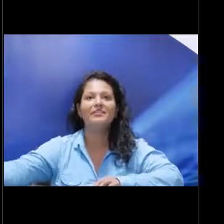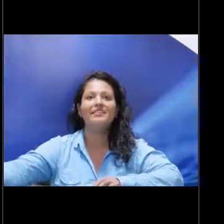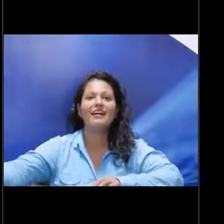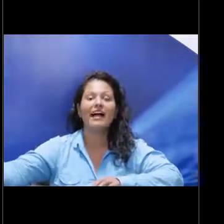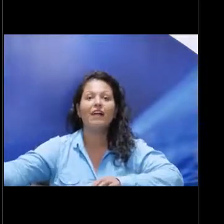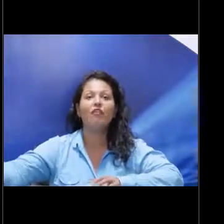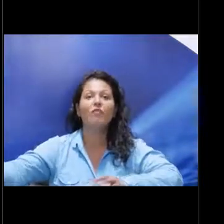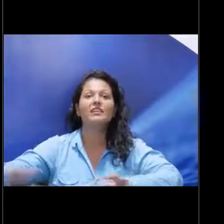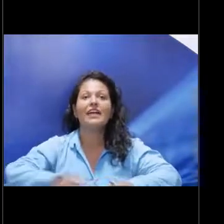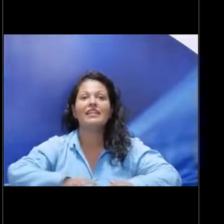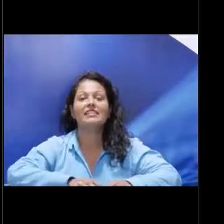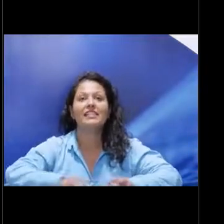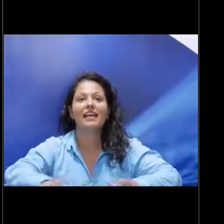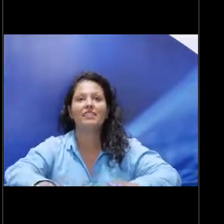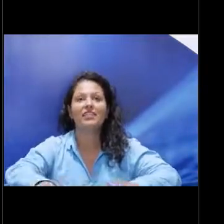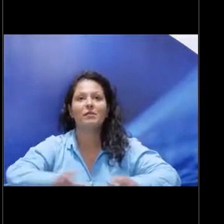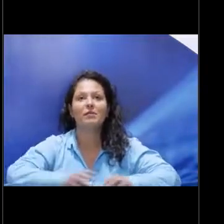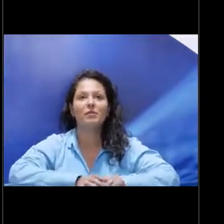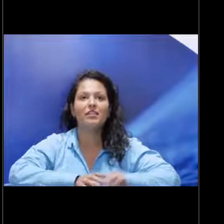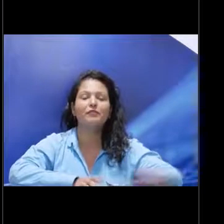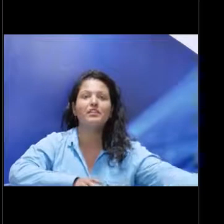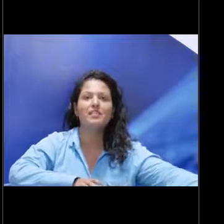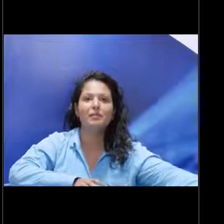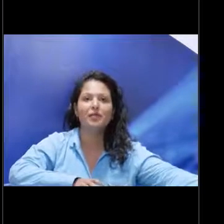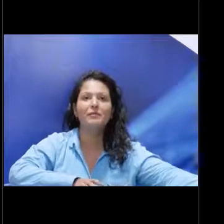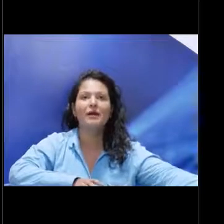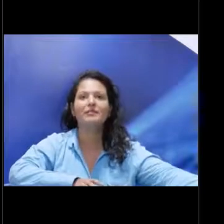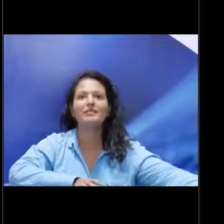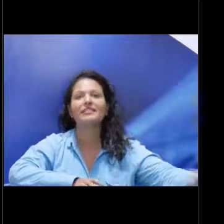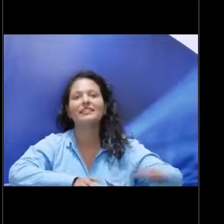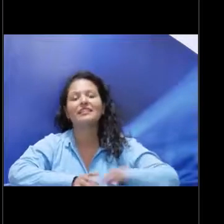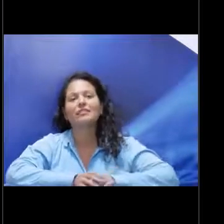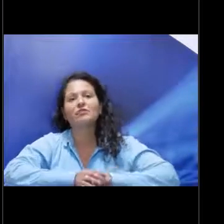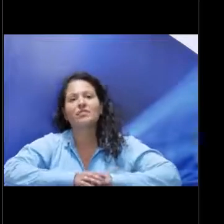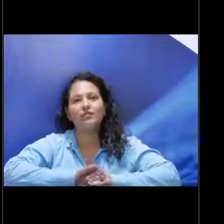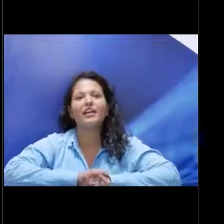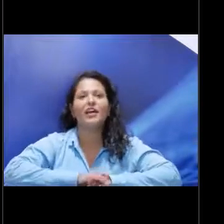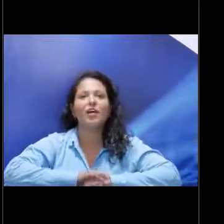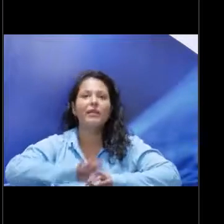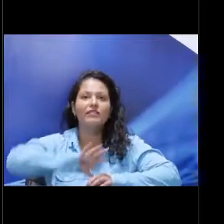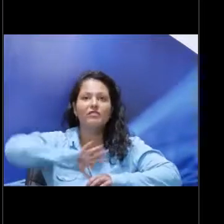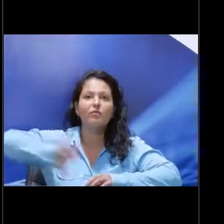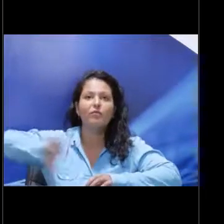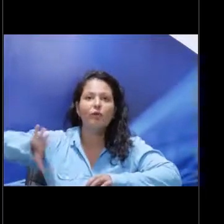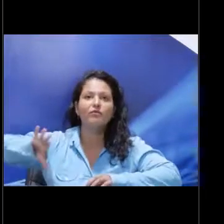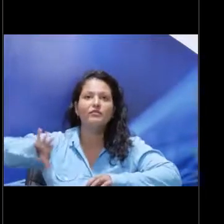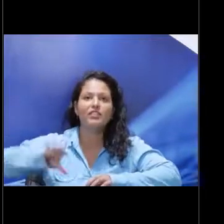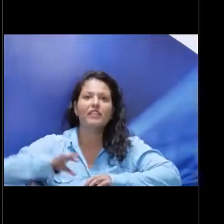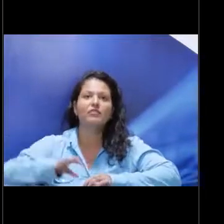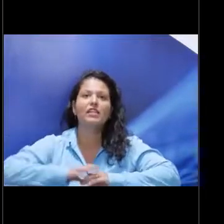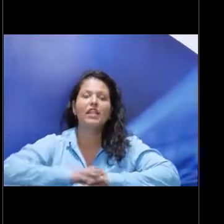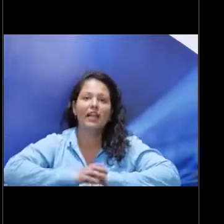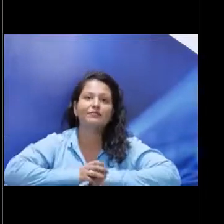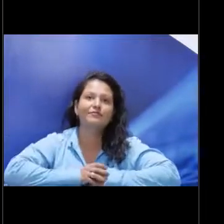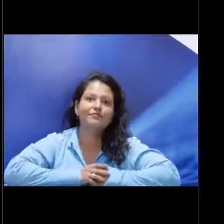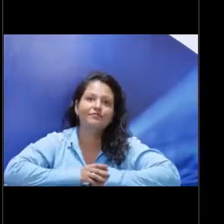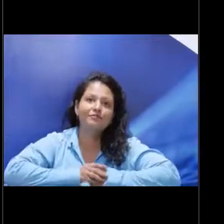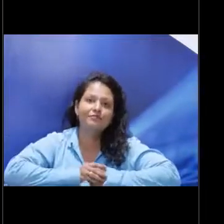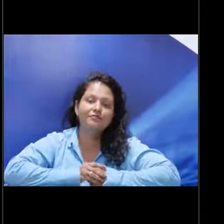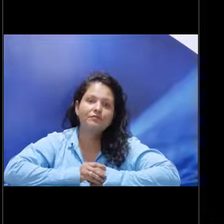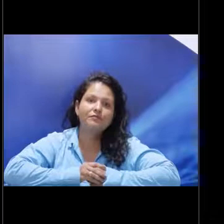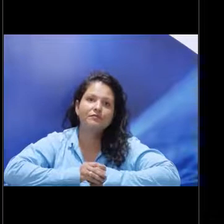final, como que tá essa silagem aqui para poder fornecer para o animal, né? O silo fica realmente assim um pouco deixado de